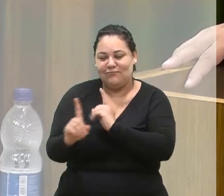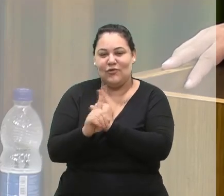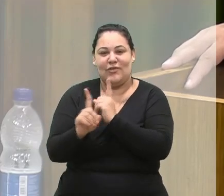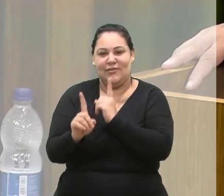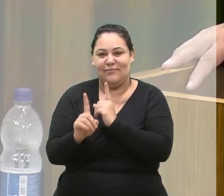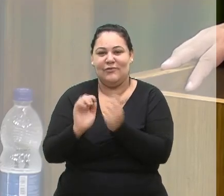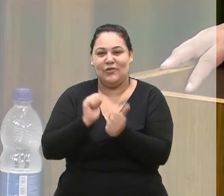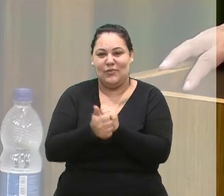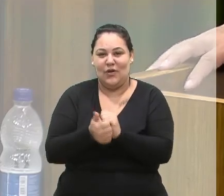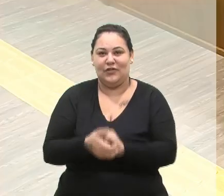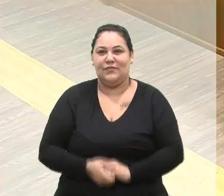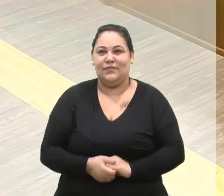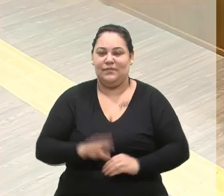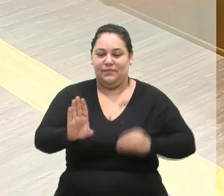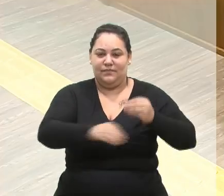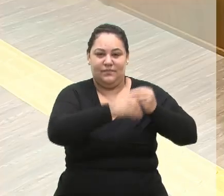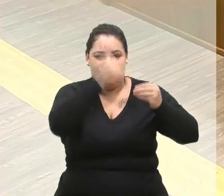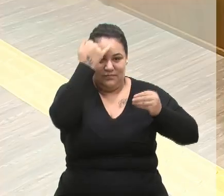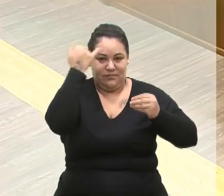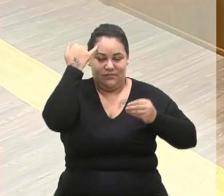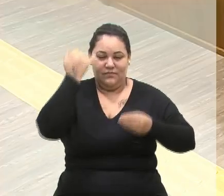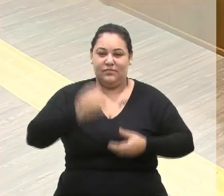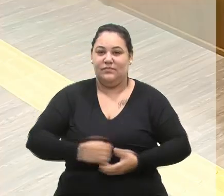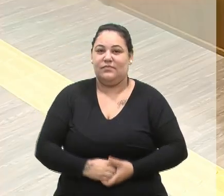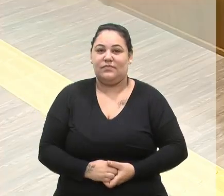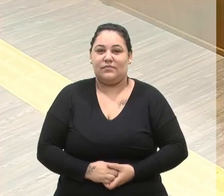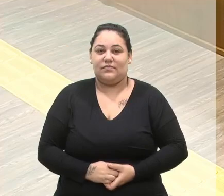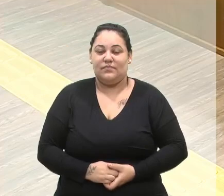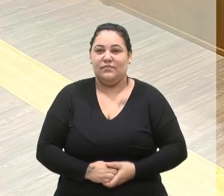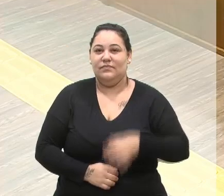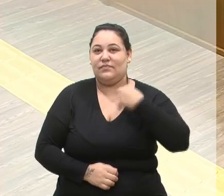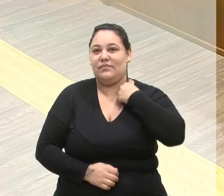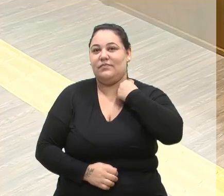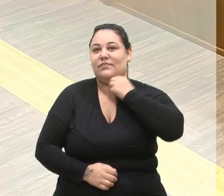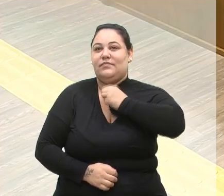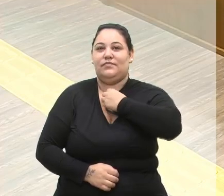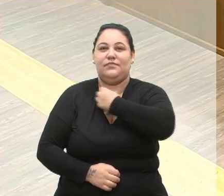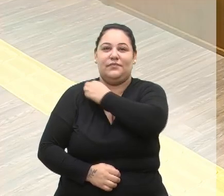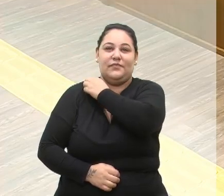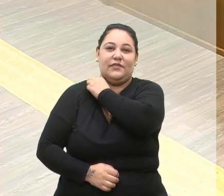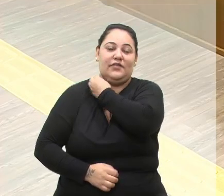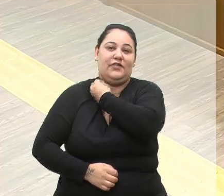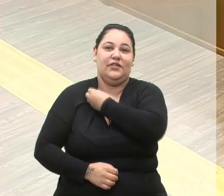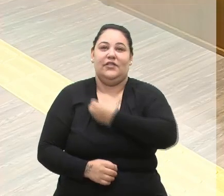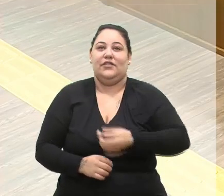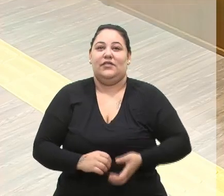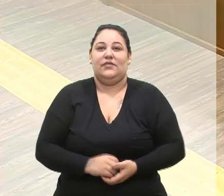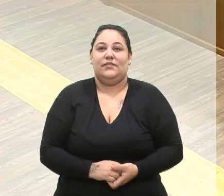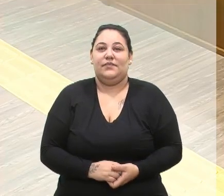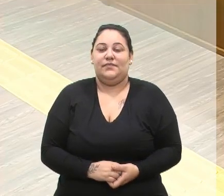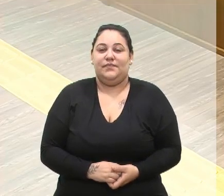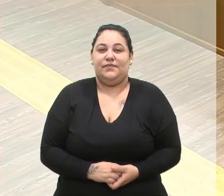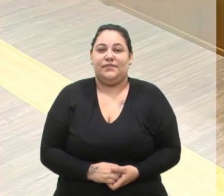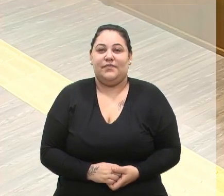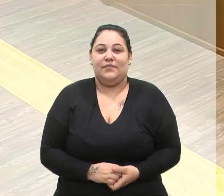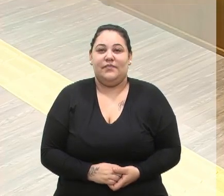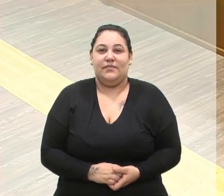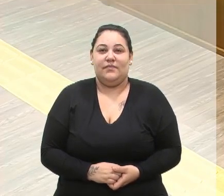parte, vereador D'Ambrós. Primeiro, quero valorizar mais uma vez a